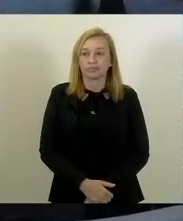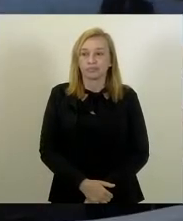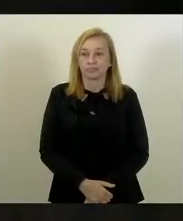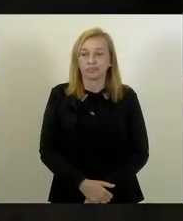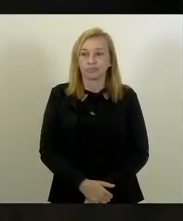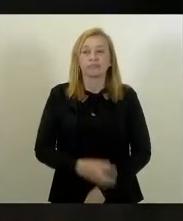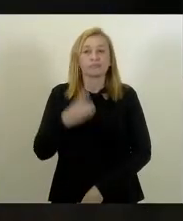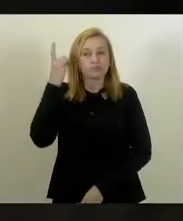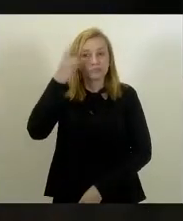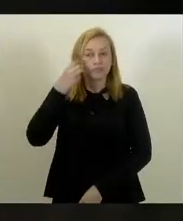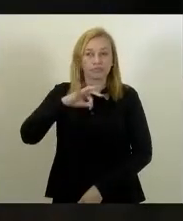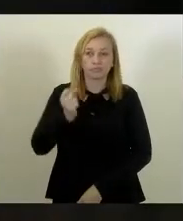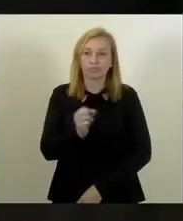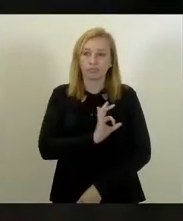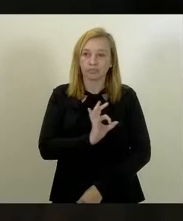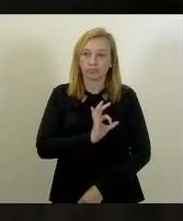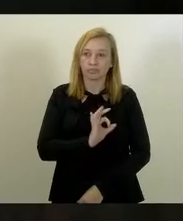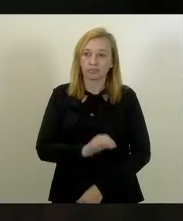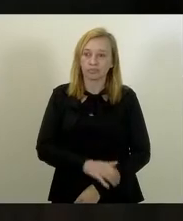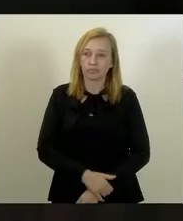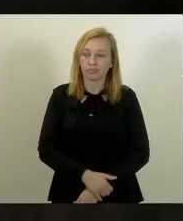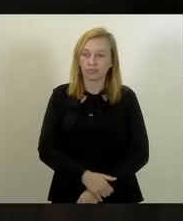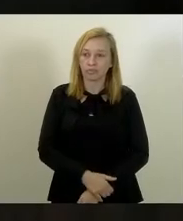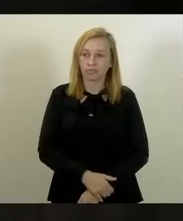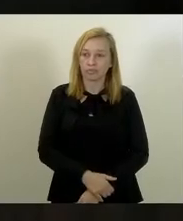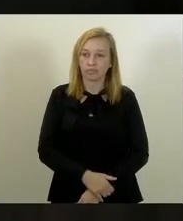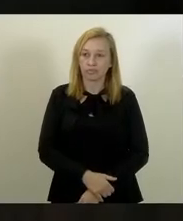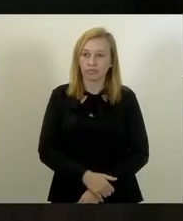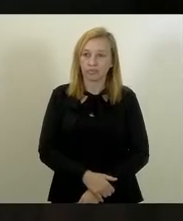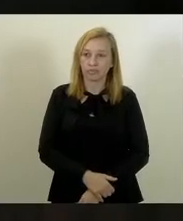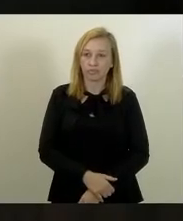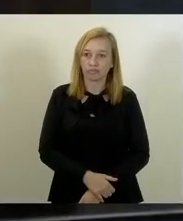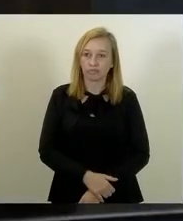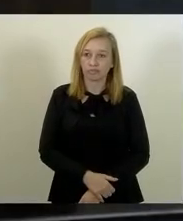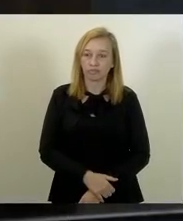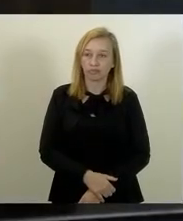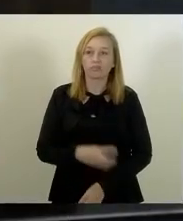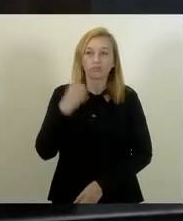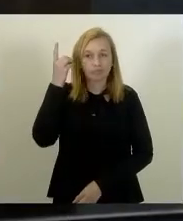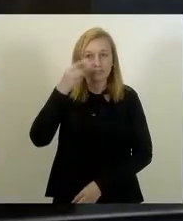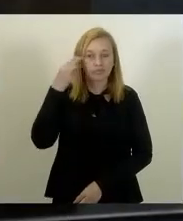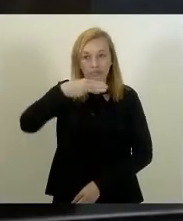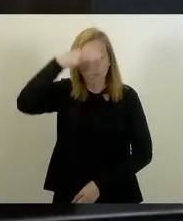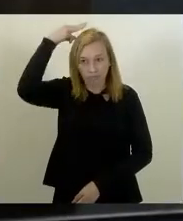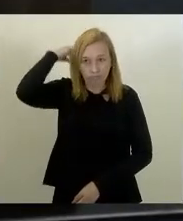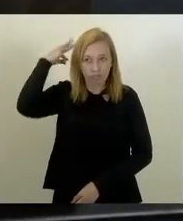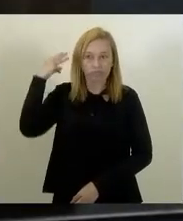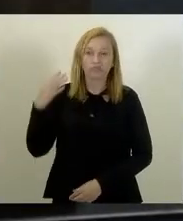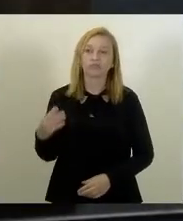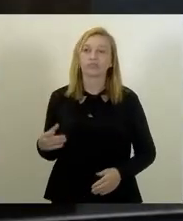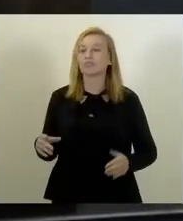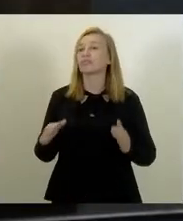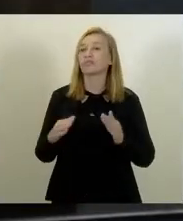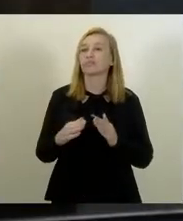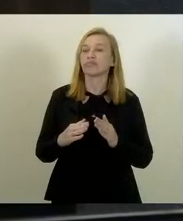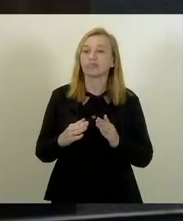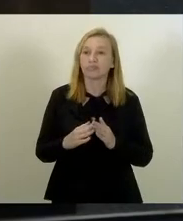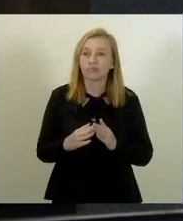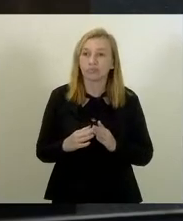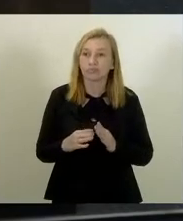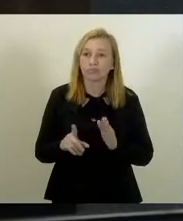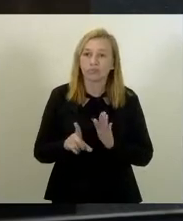Deputada Marta Rocha. Pela ordem, presidente. Eu sempre digo ao deputado Márcio Pacheco que essa casa é feita pelo